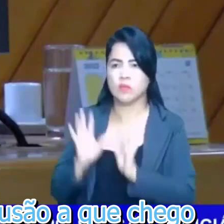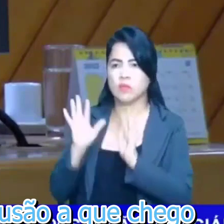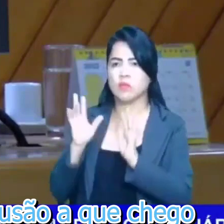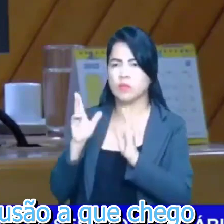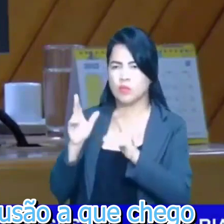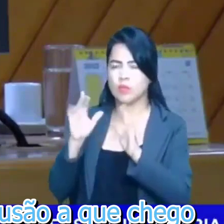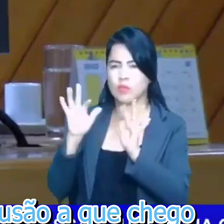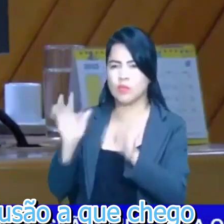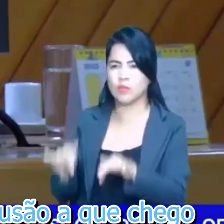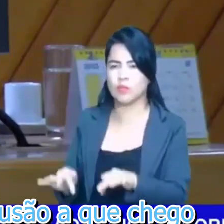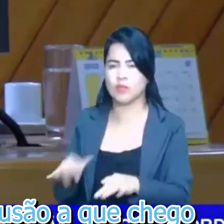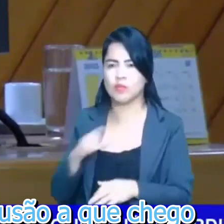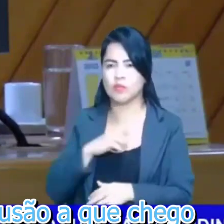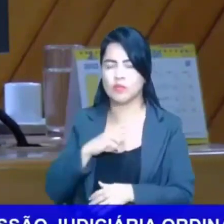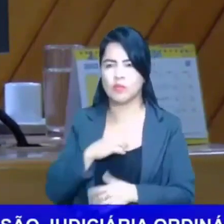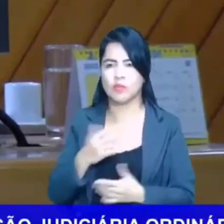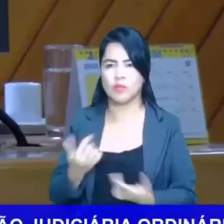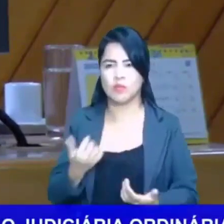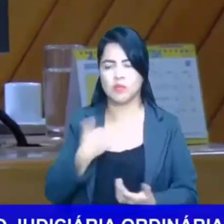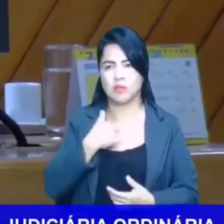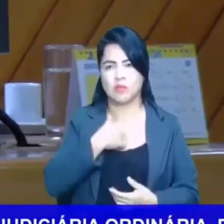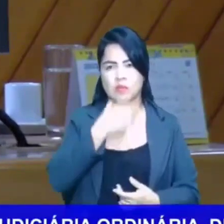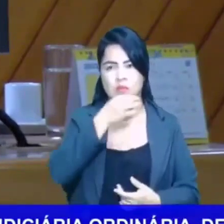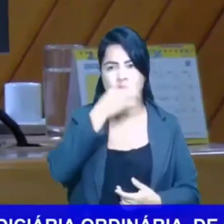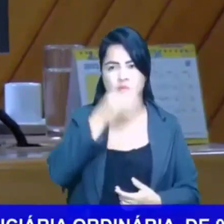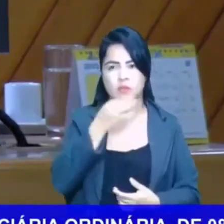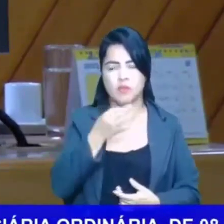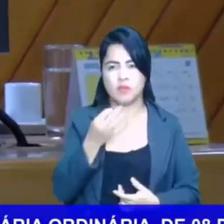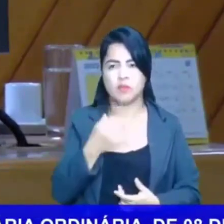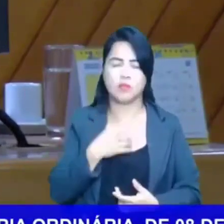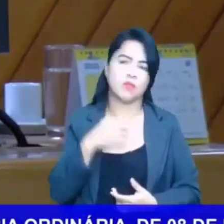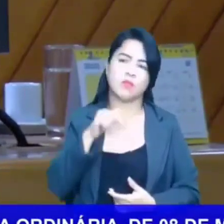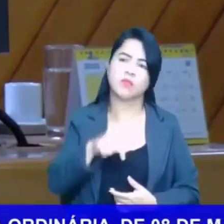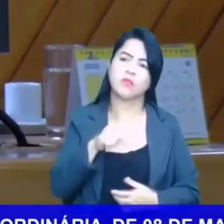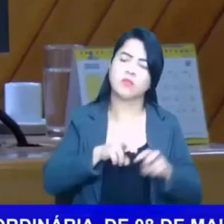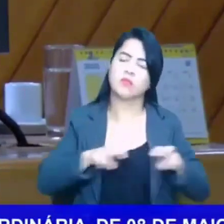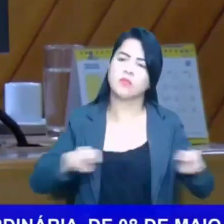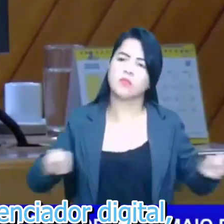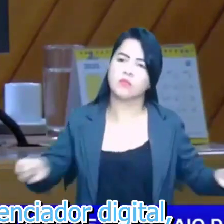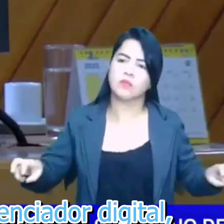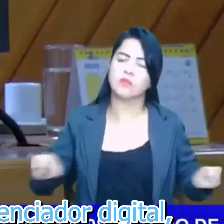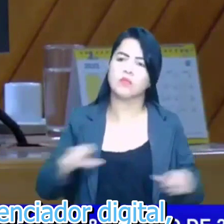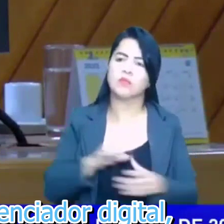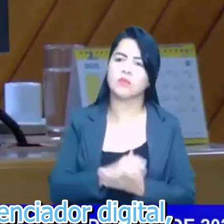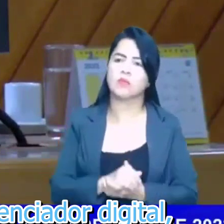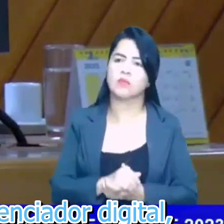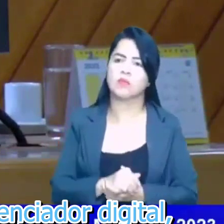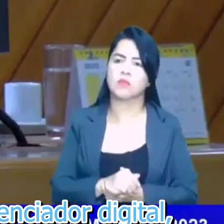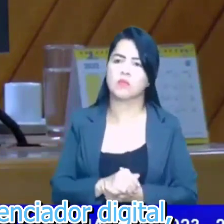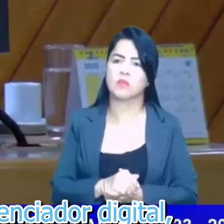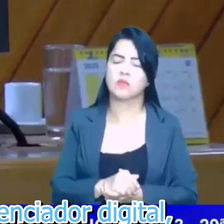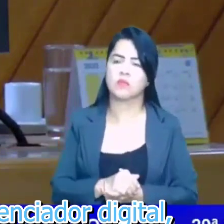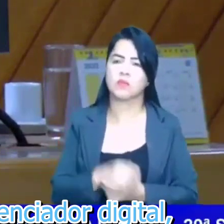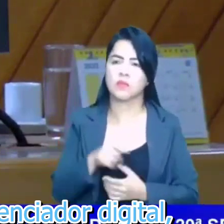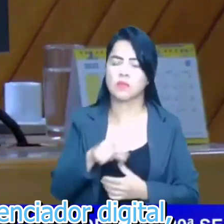conclusão a que chego, e é a conclusão dessa corte naqueles autos, ele apurava